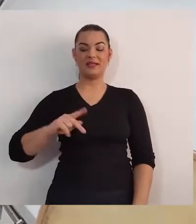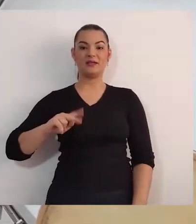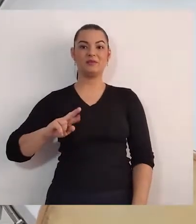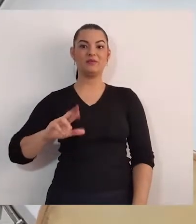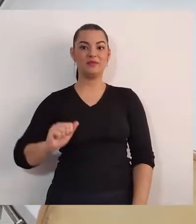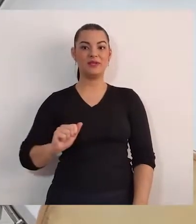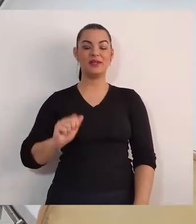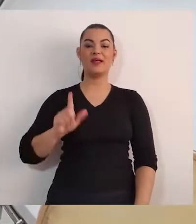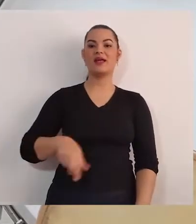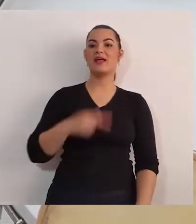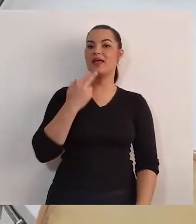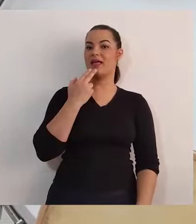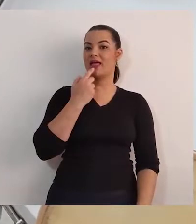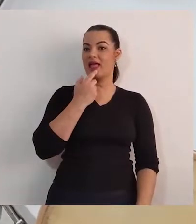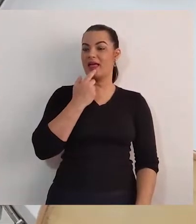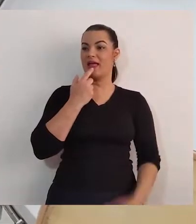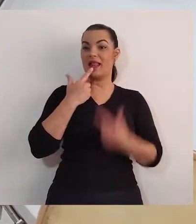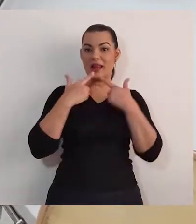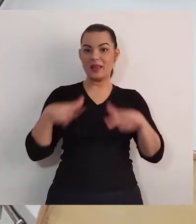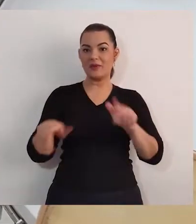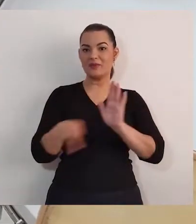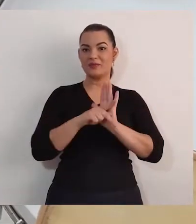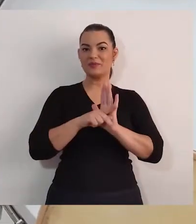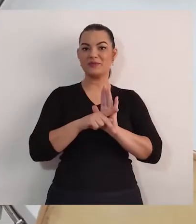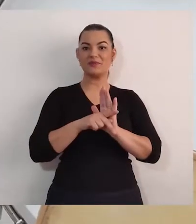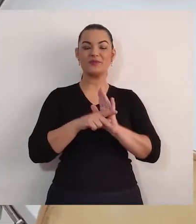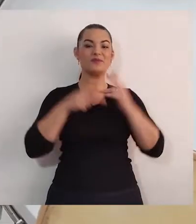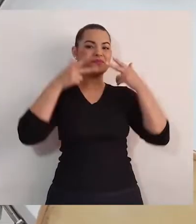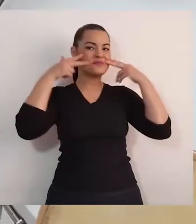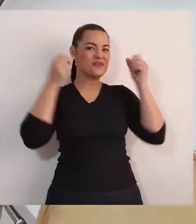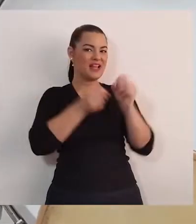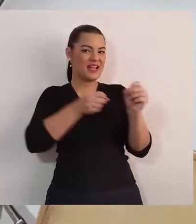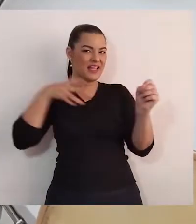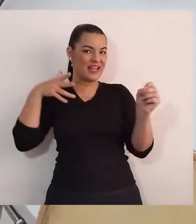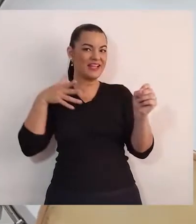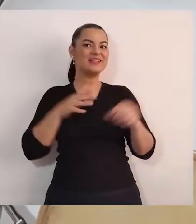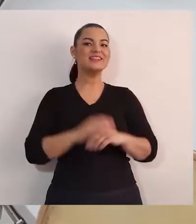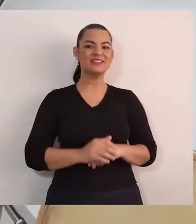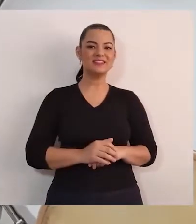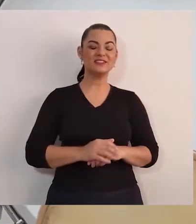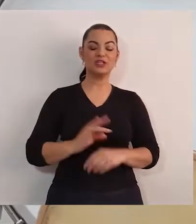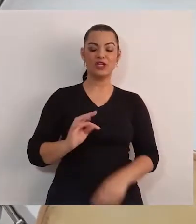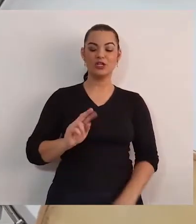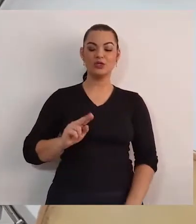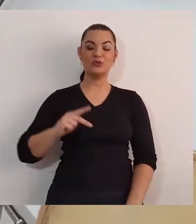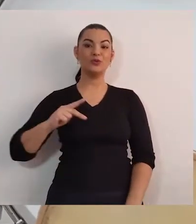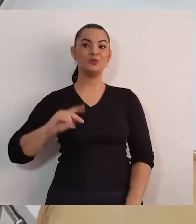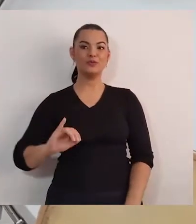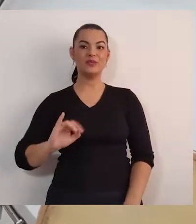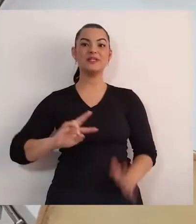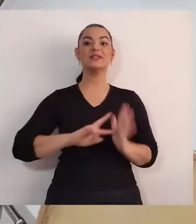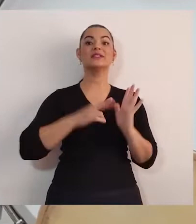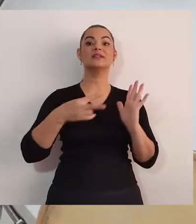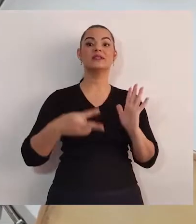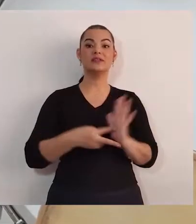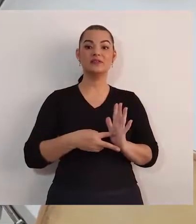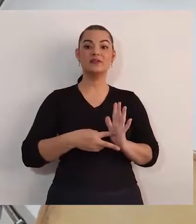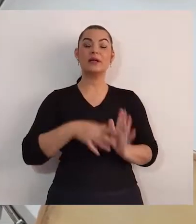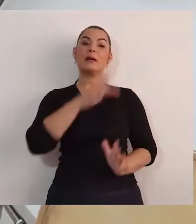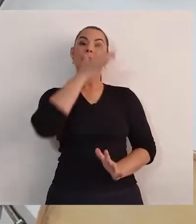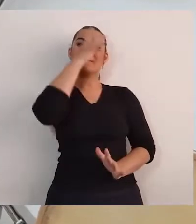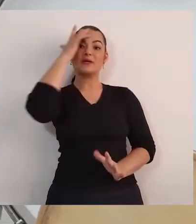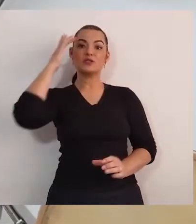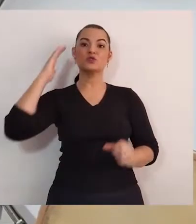tupi e significa basicamente homem do mato, pessoa que corta mato, e